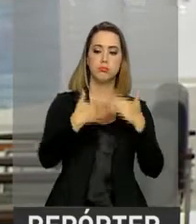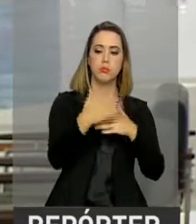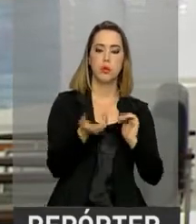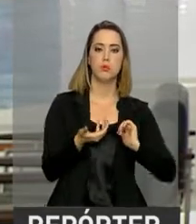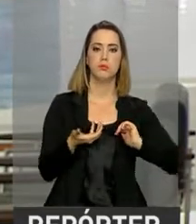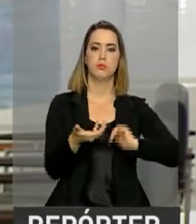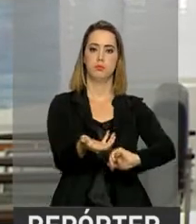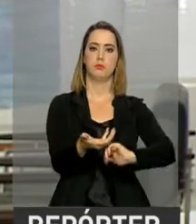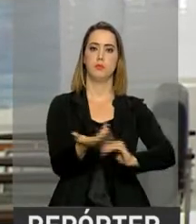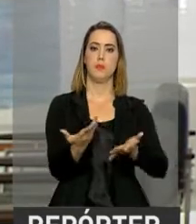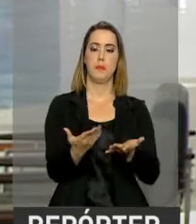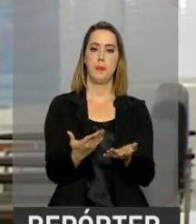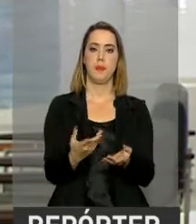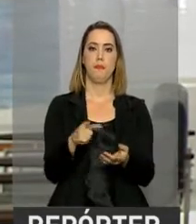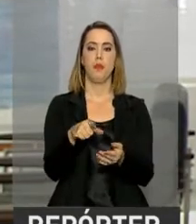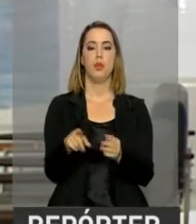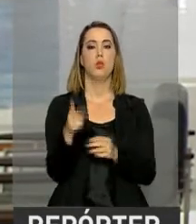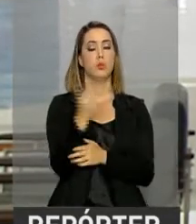no Congresso Nacional.